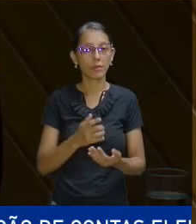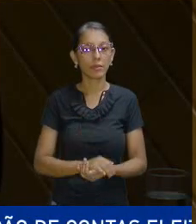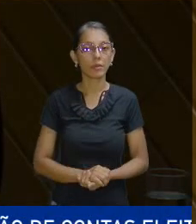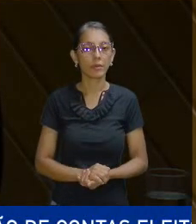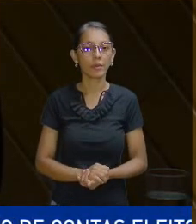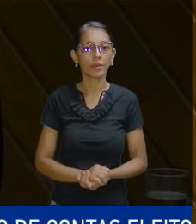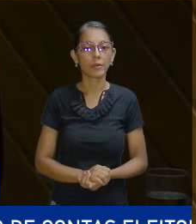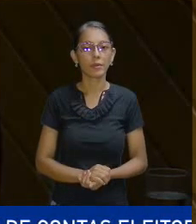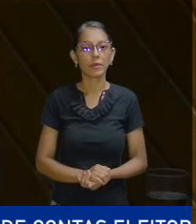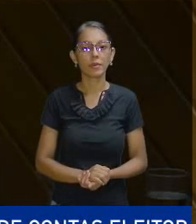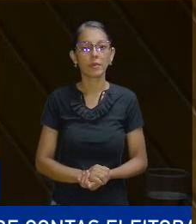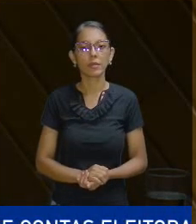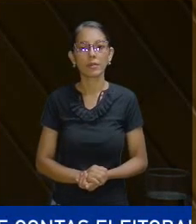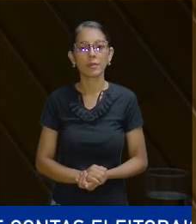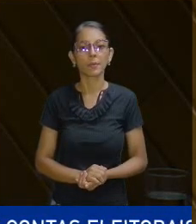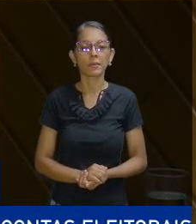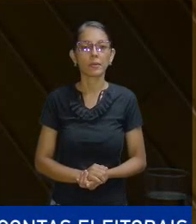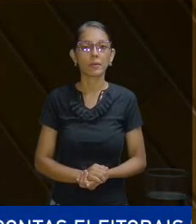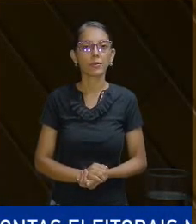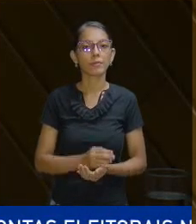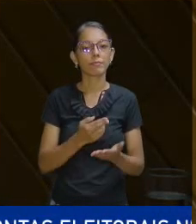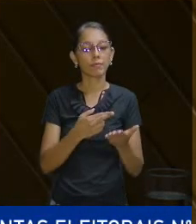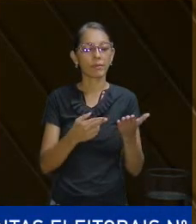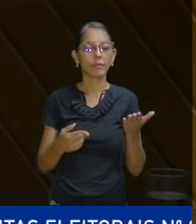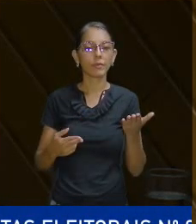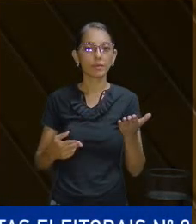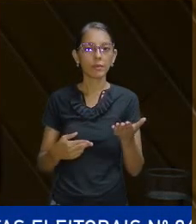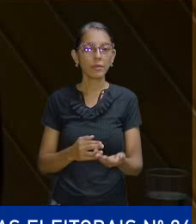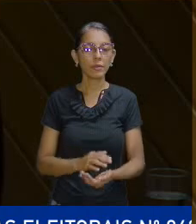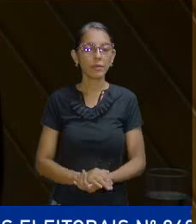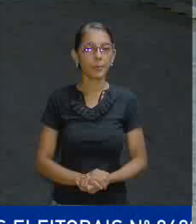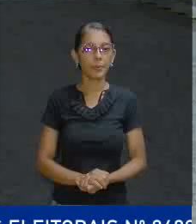apresentou contrarrazões e, no essencial, o relatório.